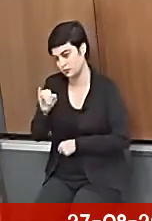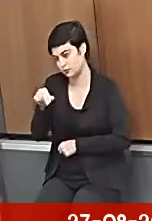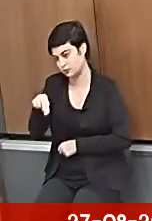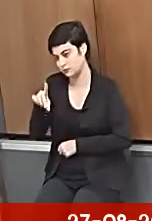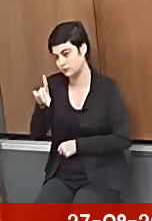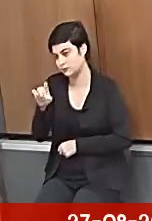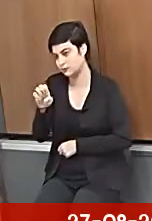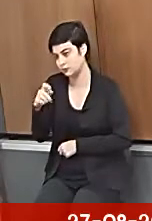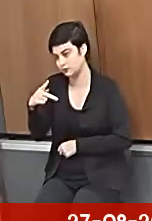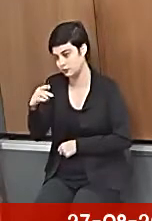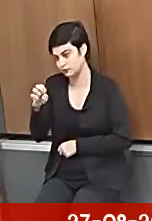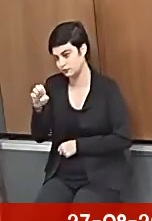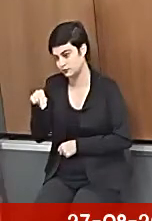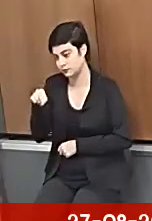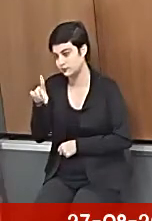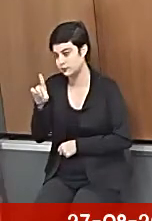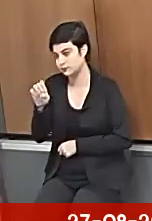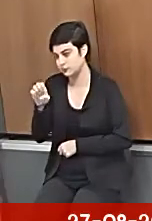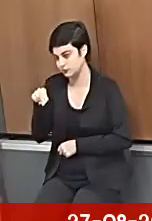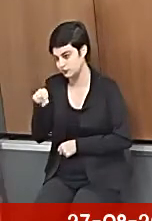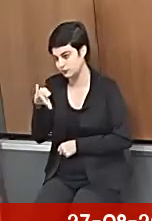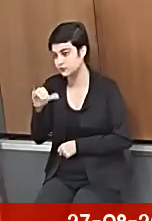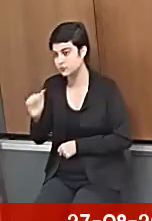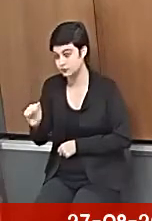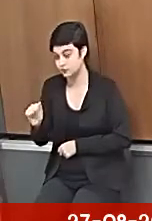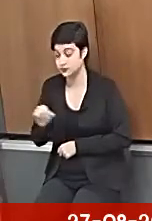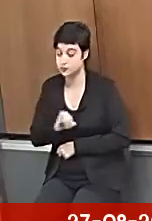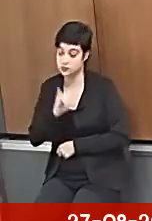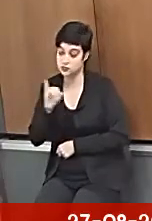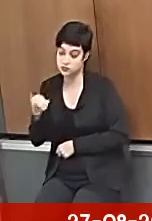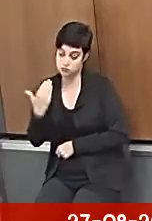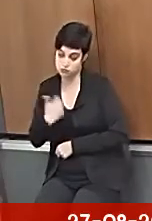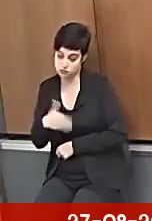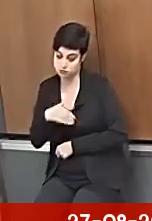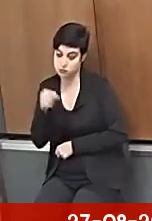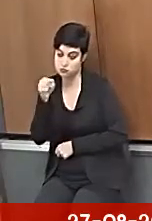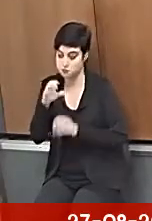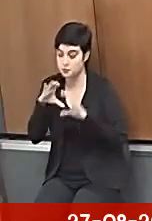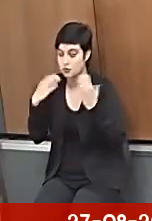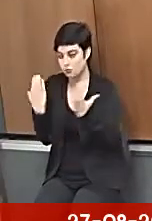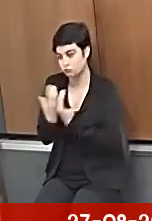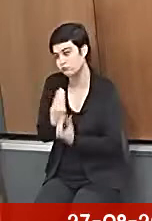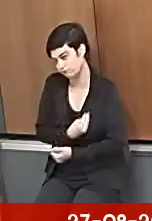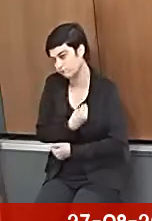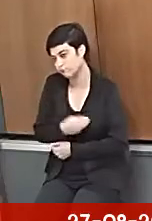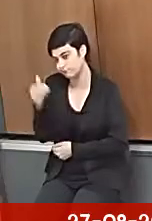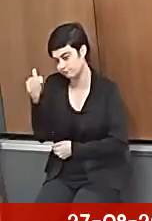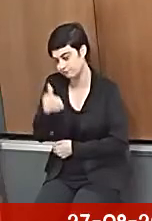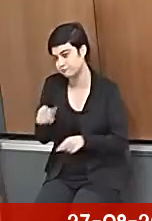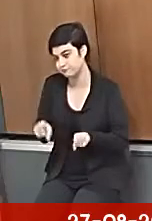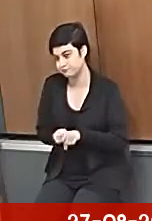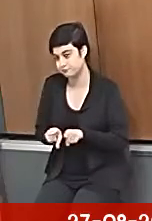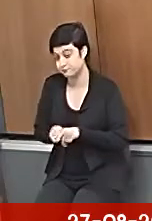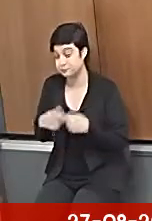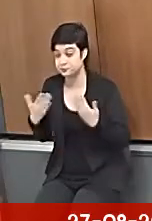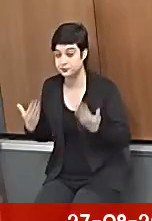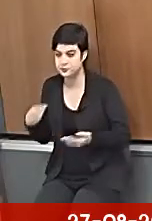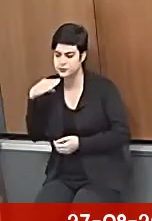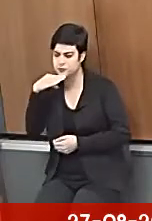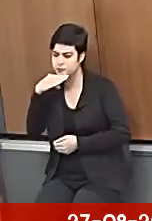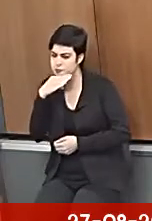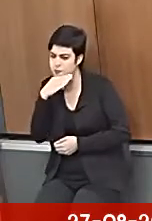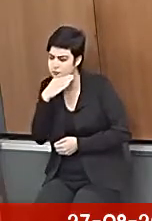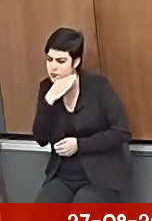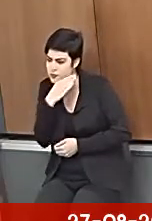mas frequenta os dois quando o atlético mineiro no mineirão também vou lá e vejo que há as características do torcedor brasileiro